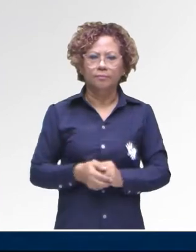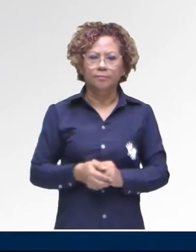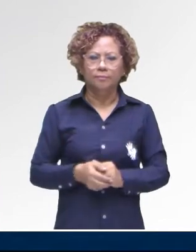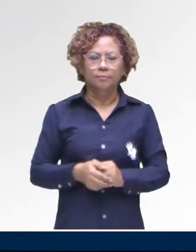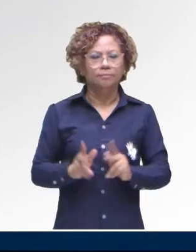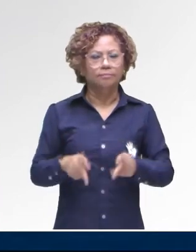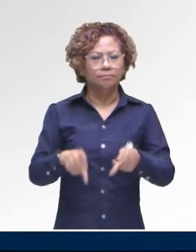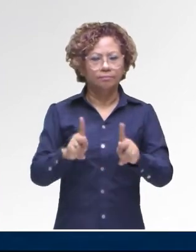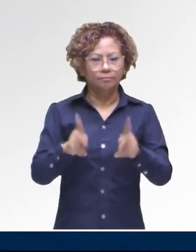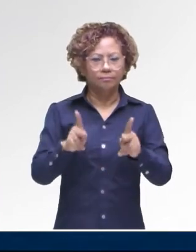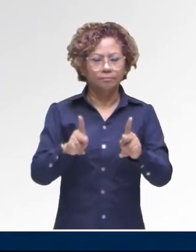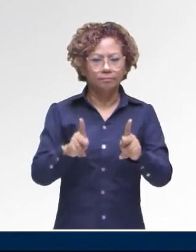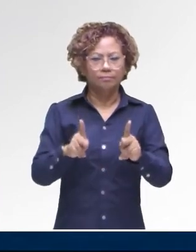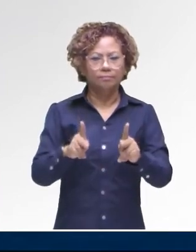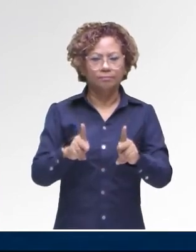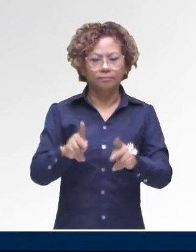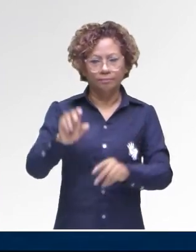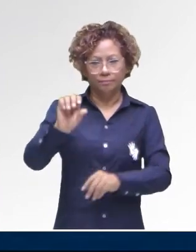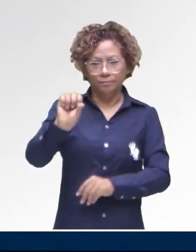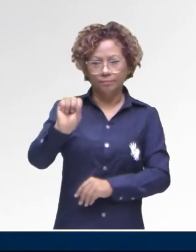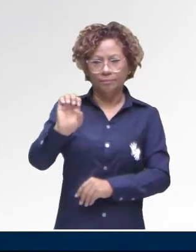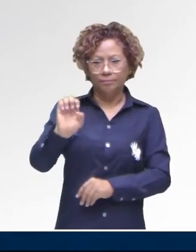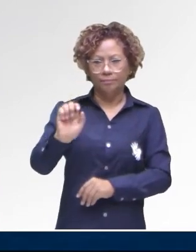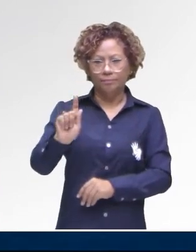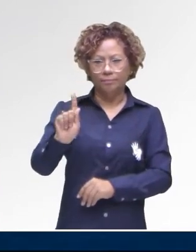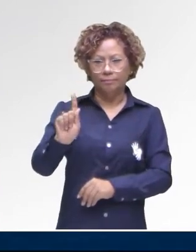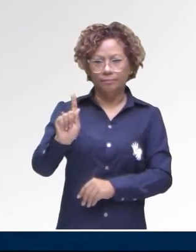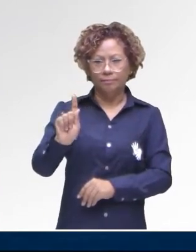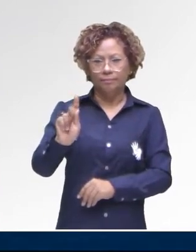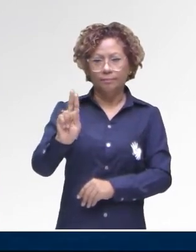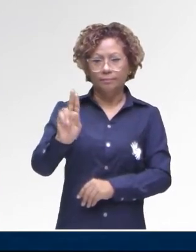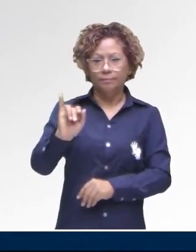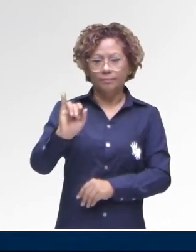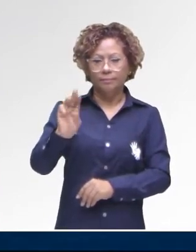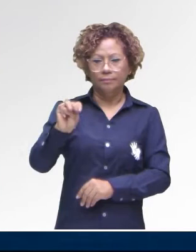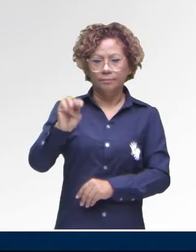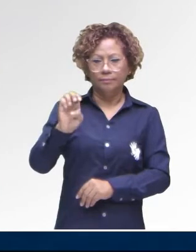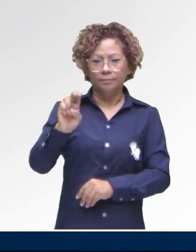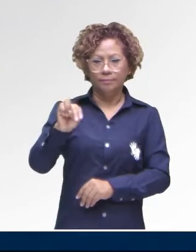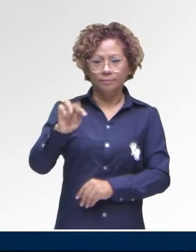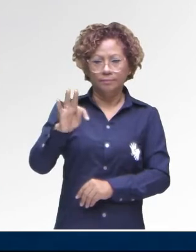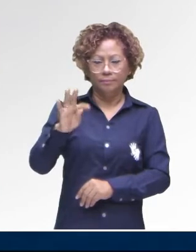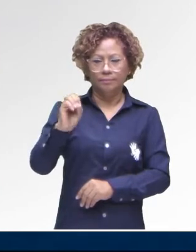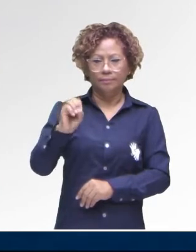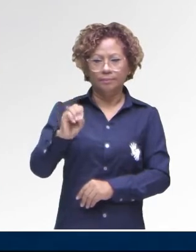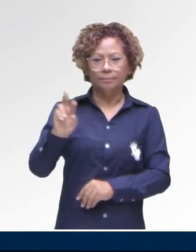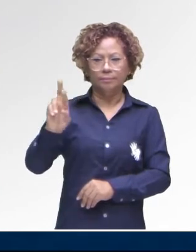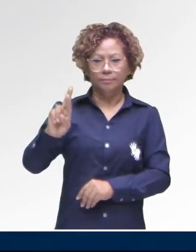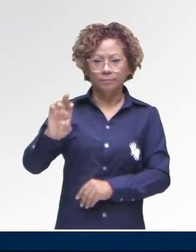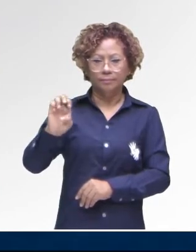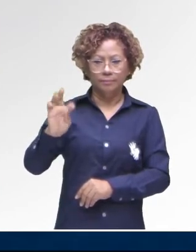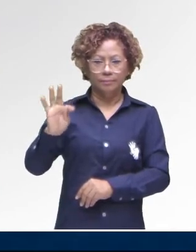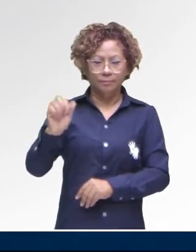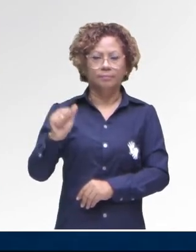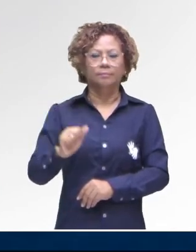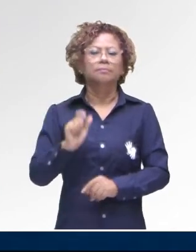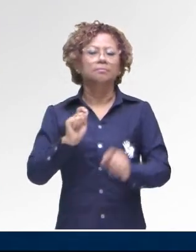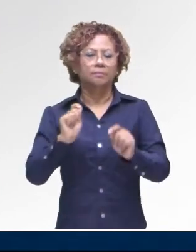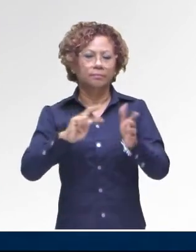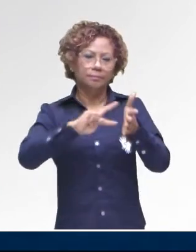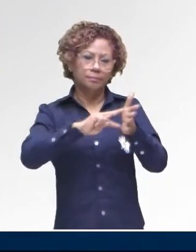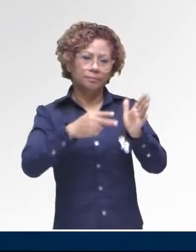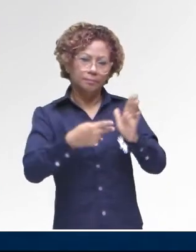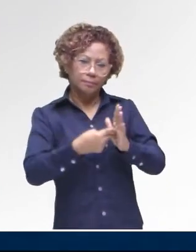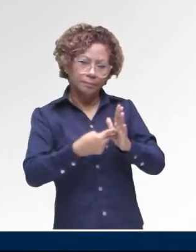Segmento de reta, isso mesmo. Vamos dar uma olhada então. O que é um segmento de reta? É a parte de uma reta que pode